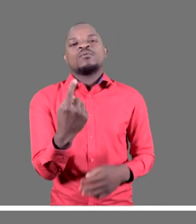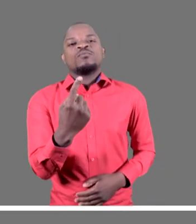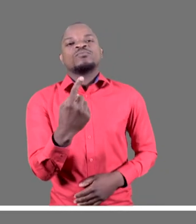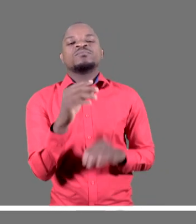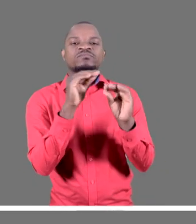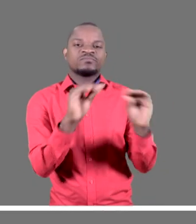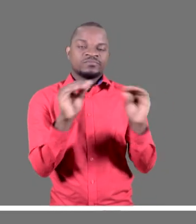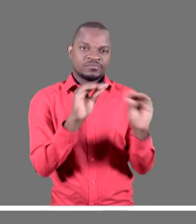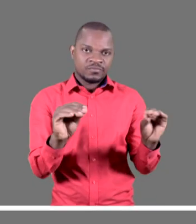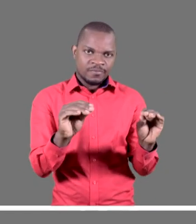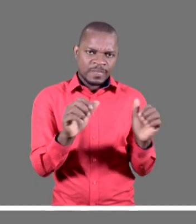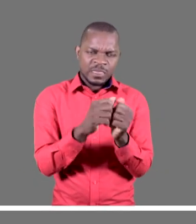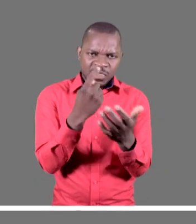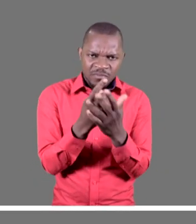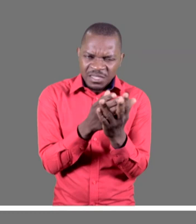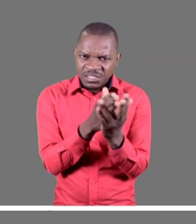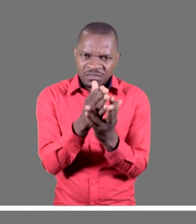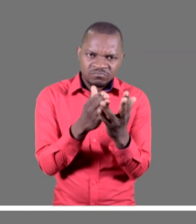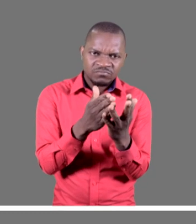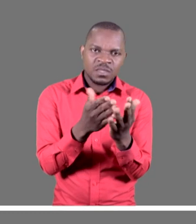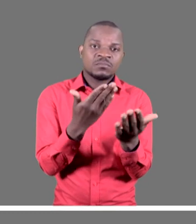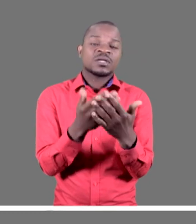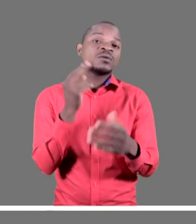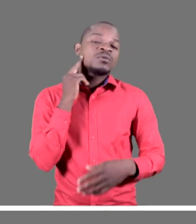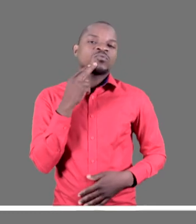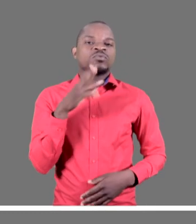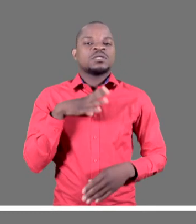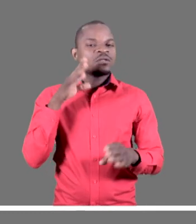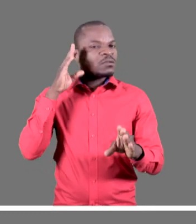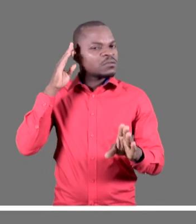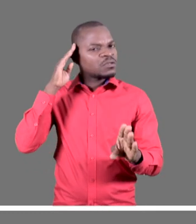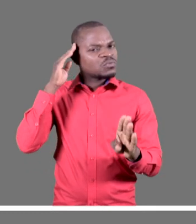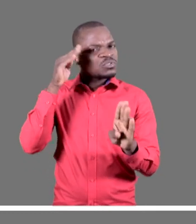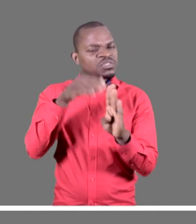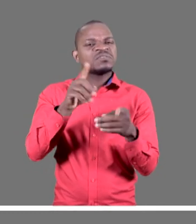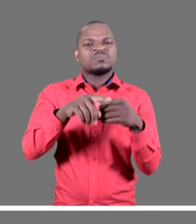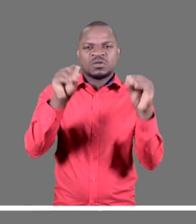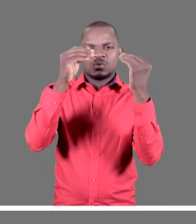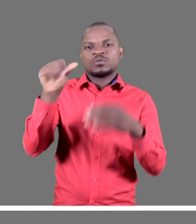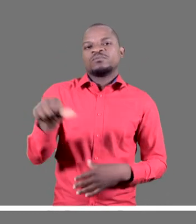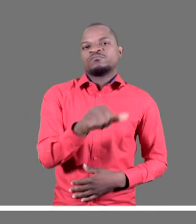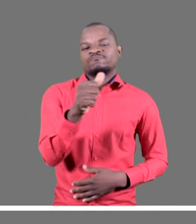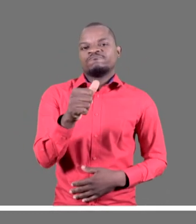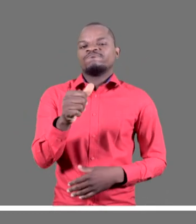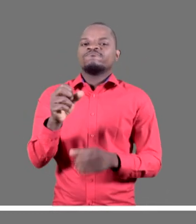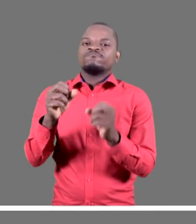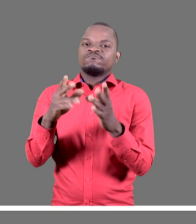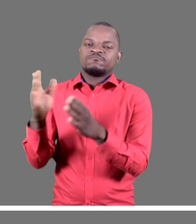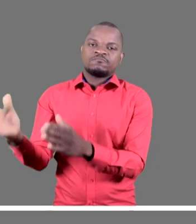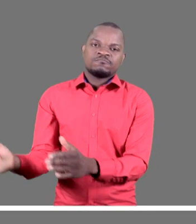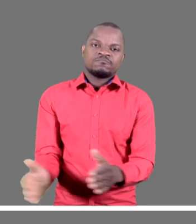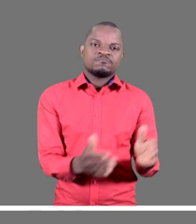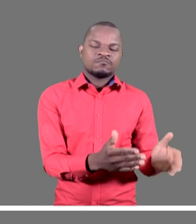mas estamos criando a estratégia para que o surdo tenha uma educação melhor. Farida, ainda no capítulo da educação, como é que a DEMO está a